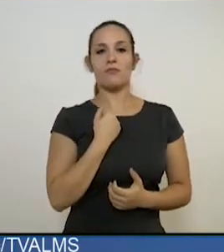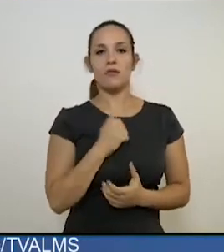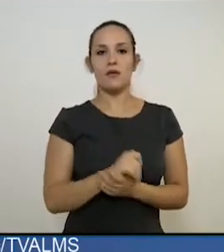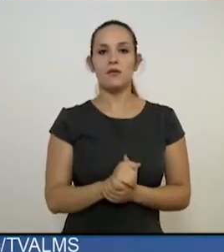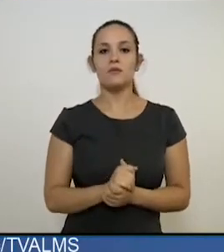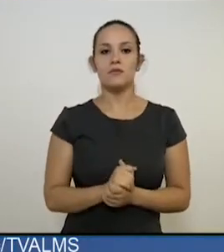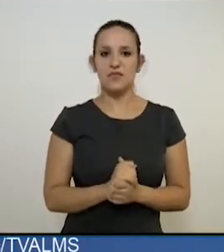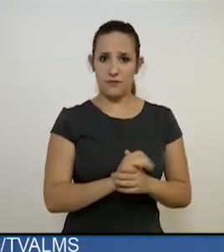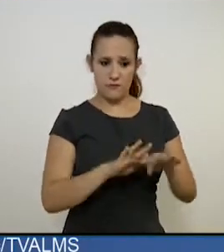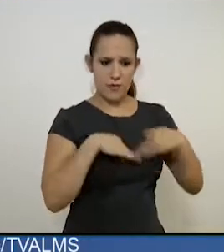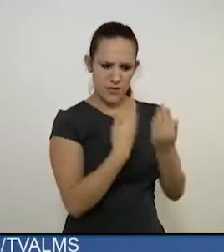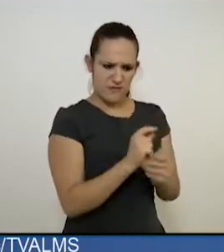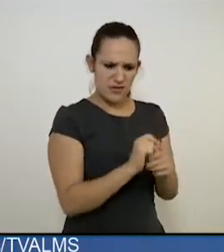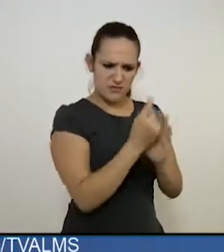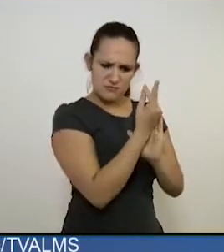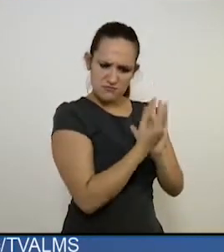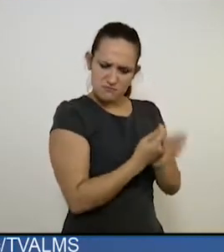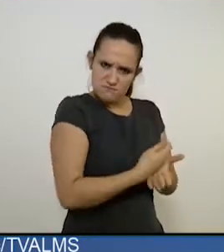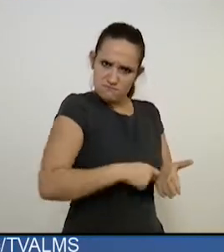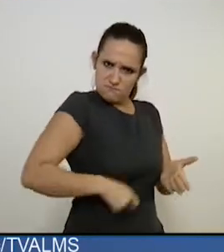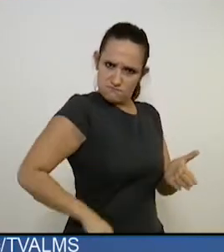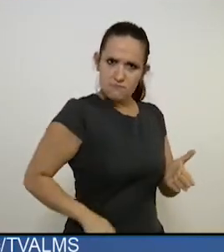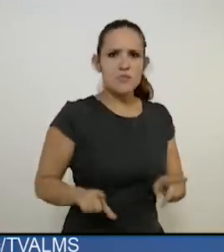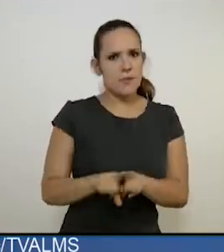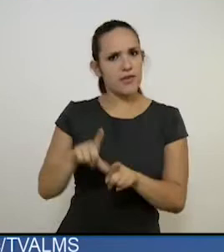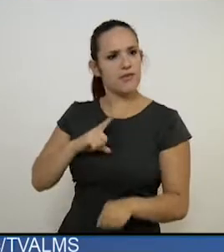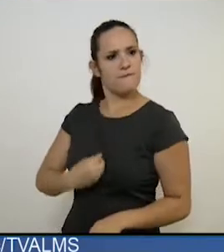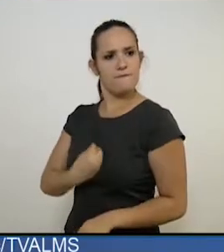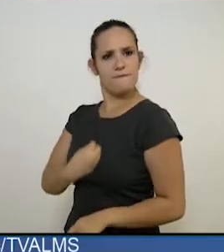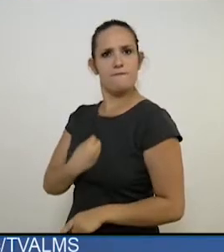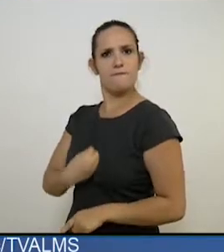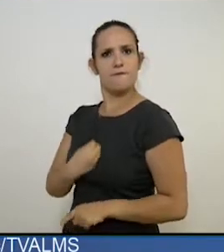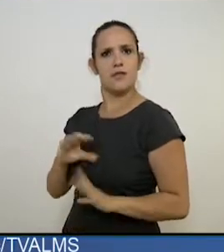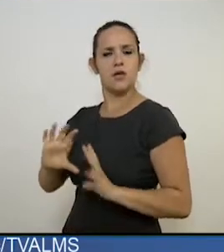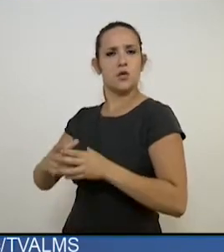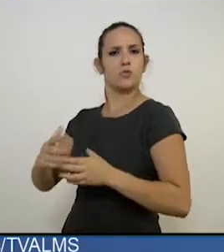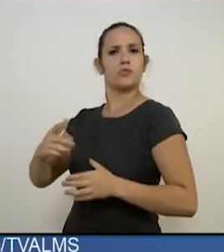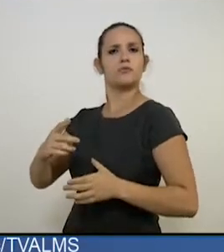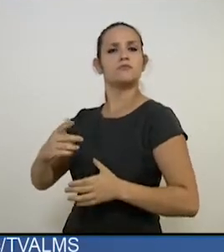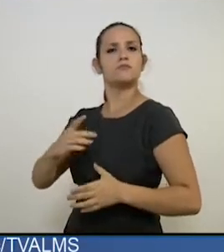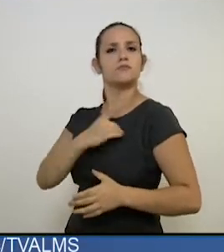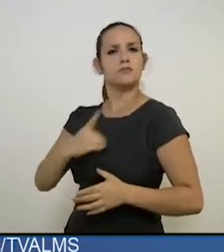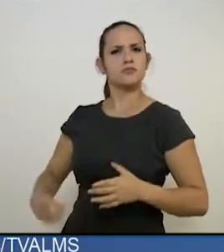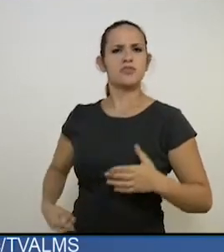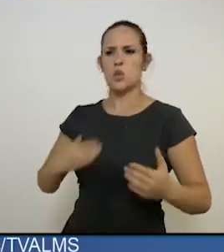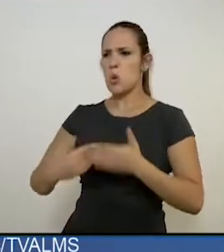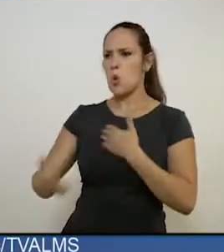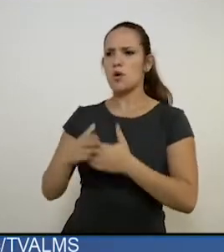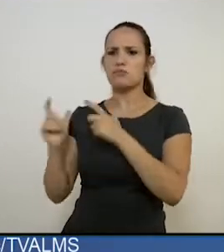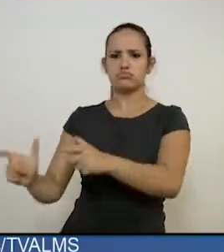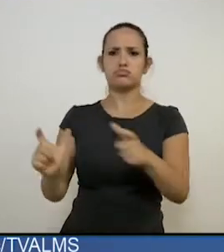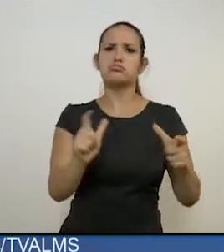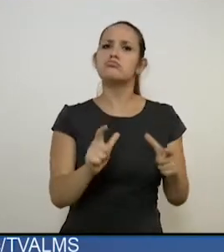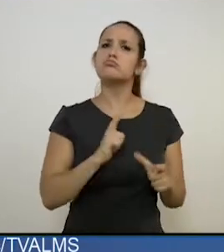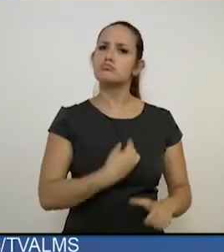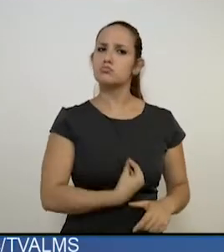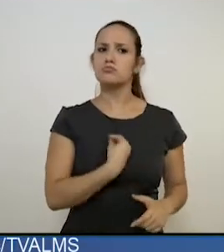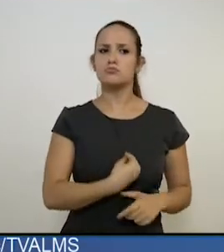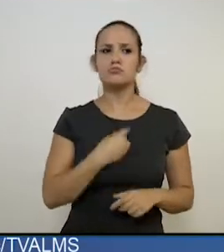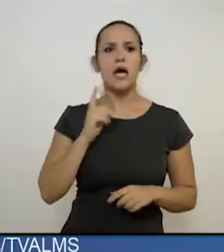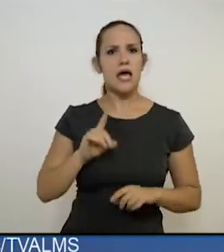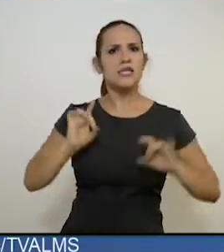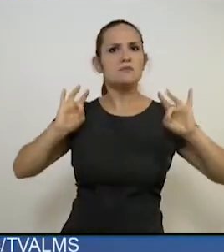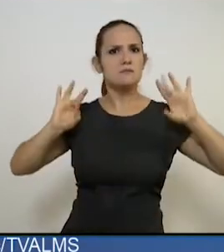orçamento, marca presença no parlamento. A mulher está presente em todos os setores. Merece destaque no